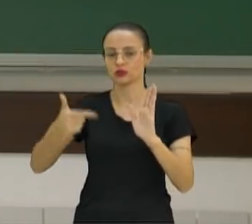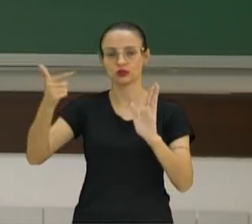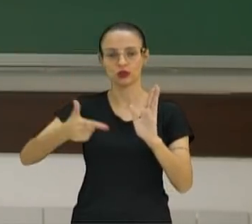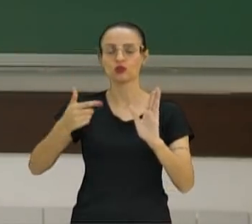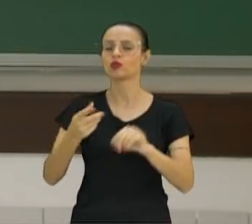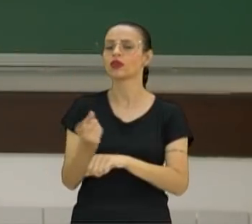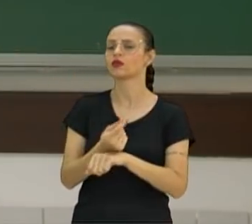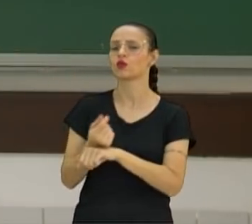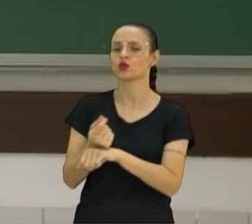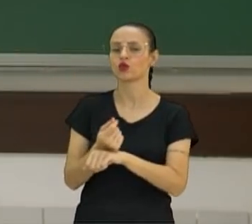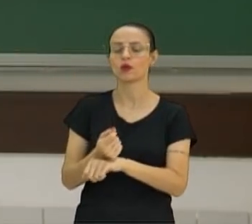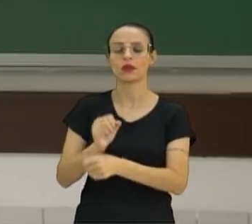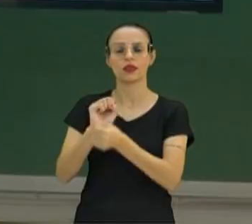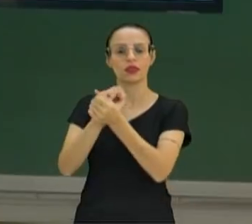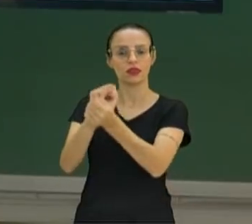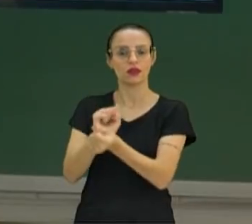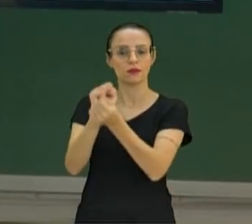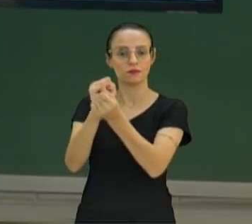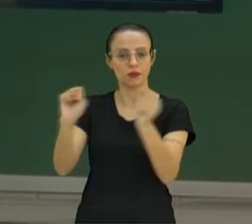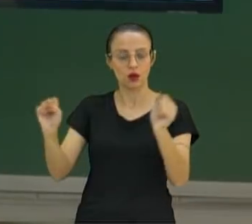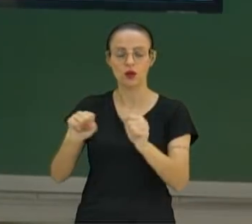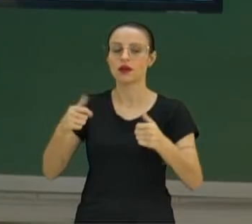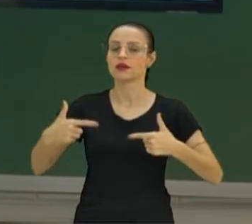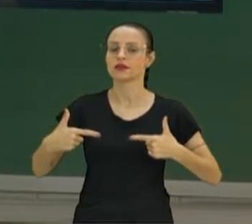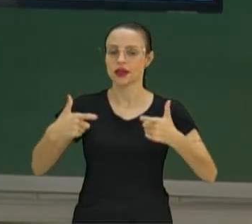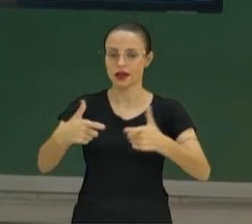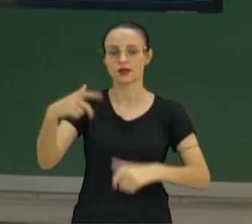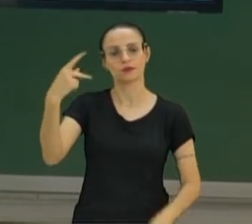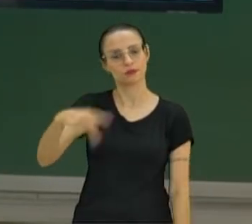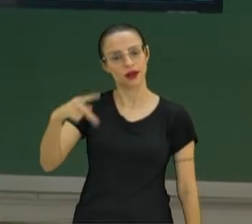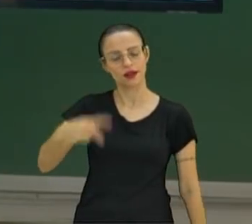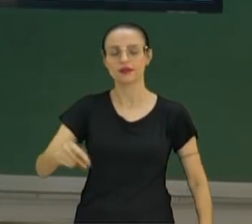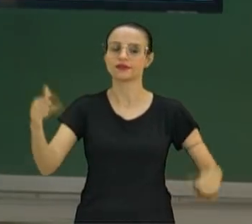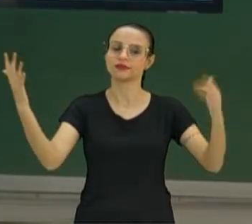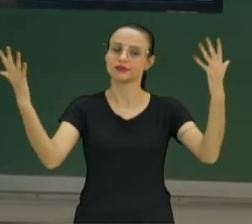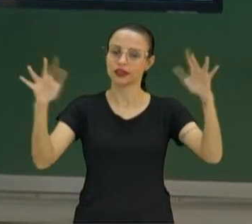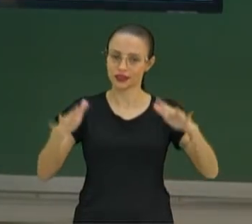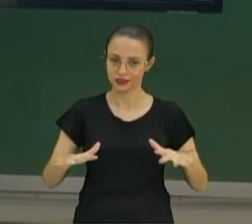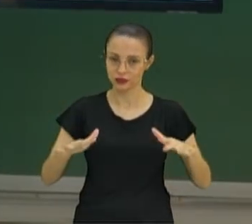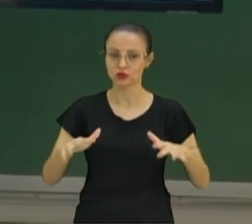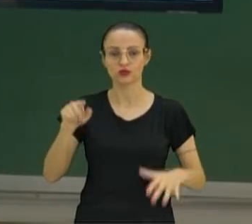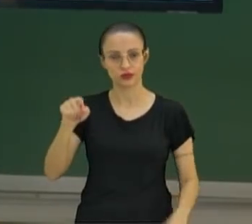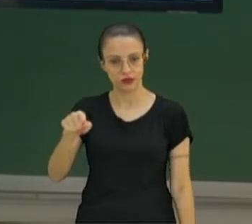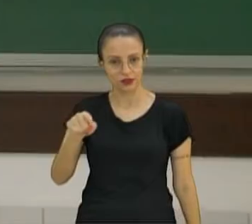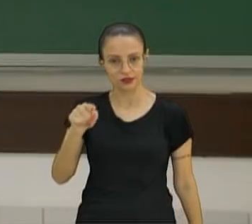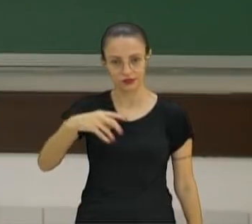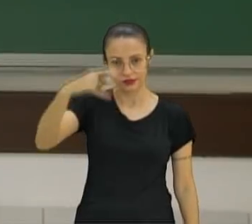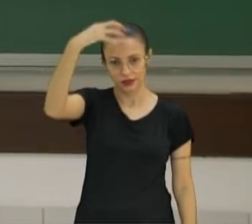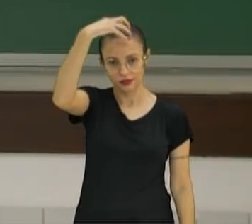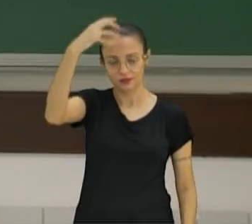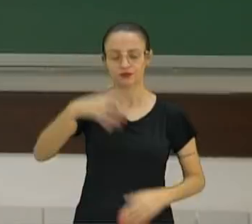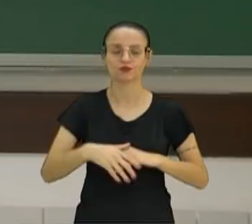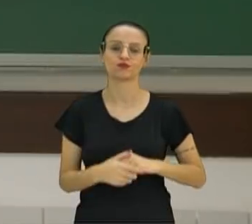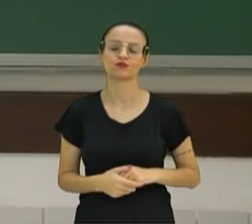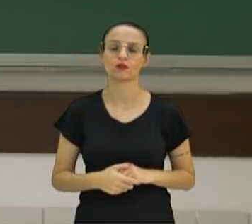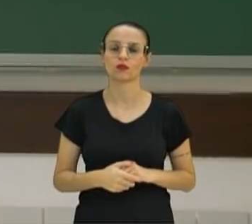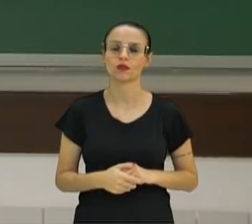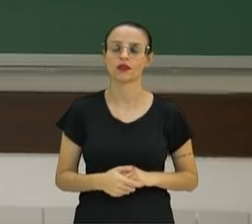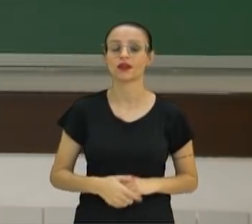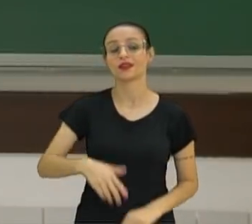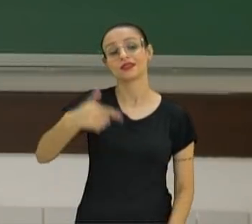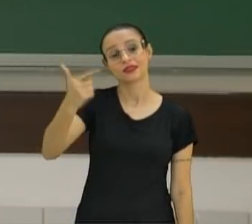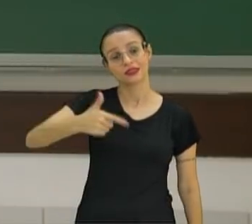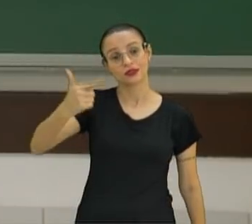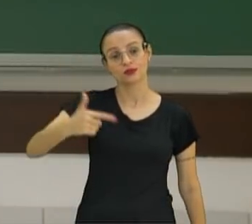econômico, o abolicionismo, Guerra do Paraguai e o declínio do reinado. Como eu disse a vocês, o Segundo